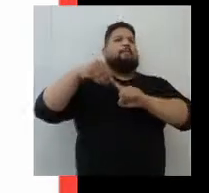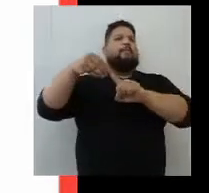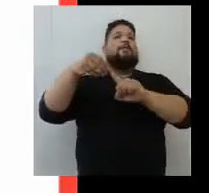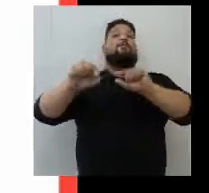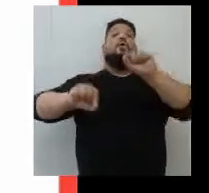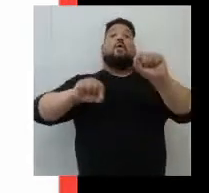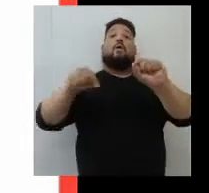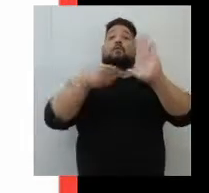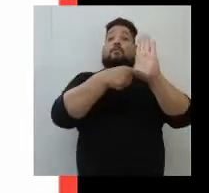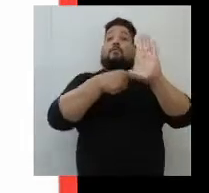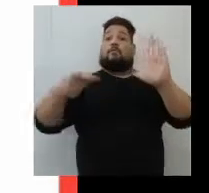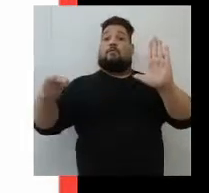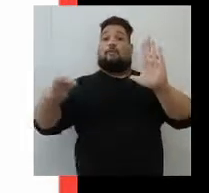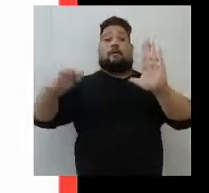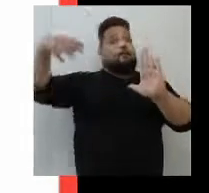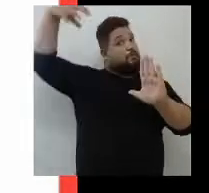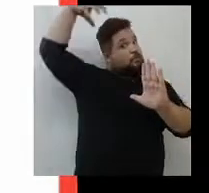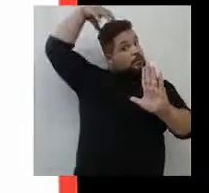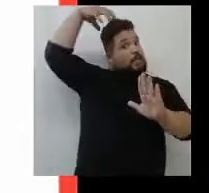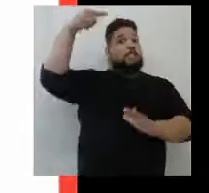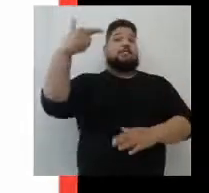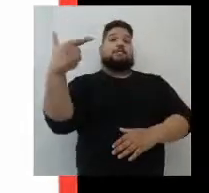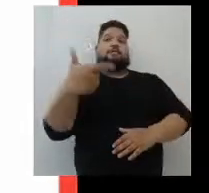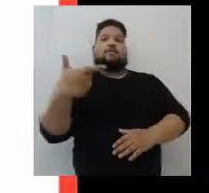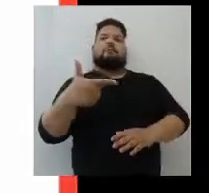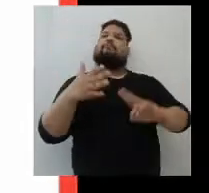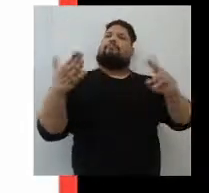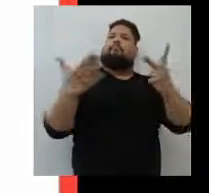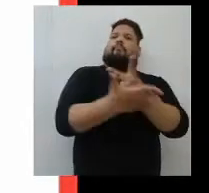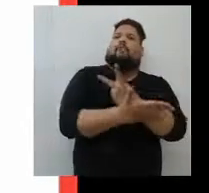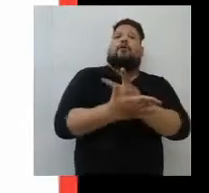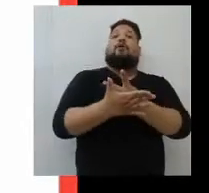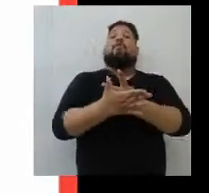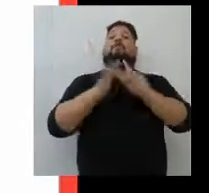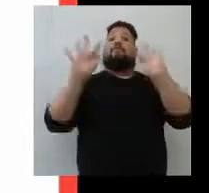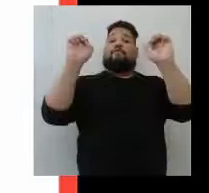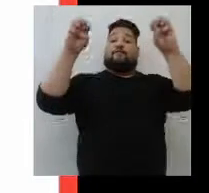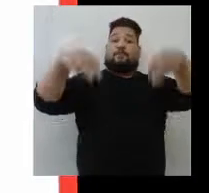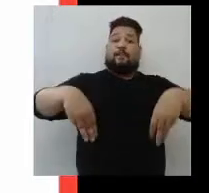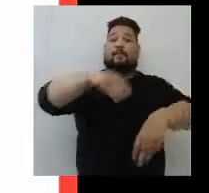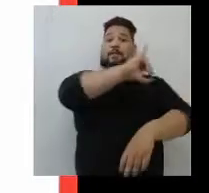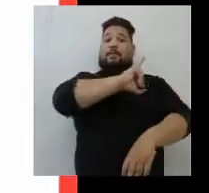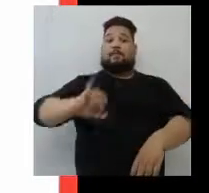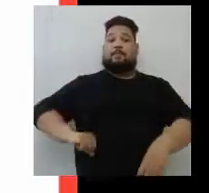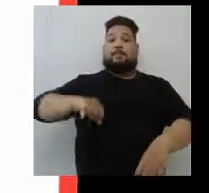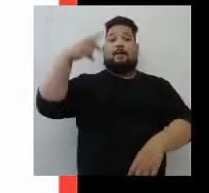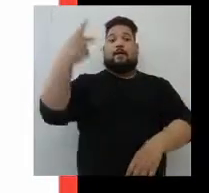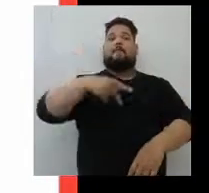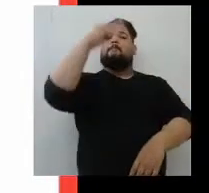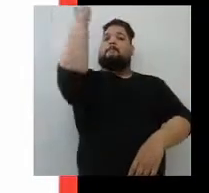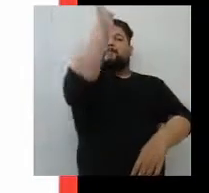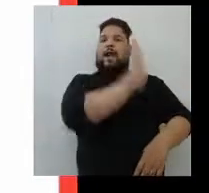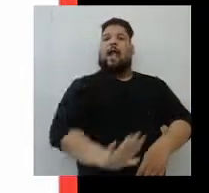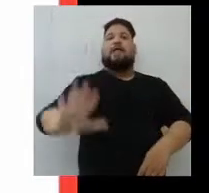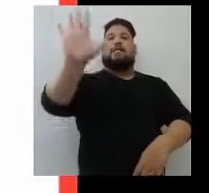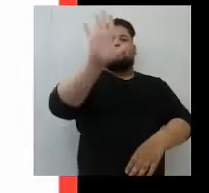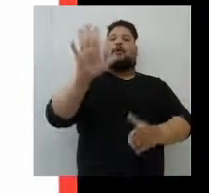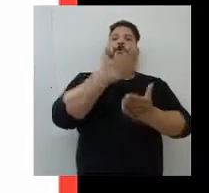segundo reinado, ocasionando o fim do Império no Brasil e o início da República